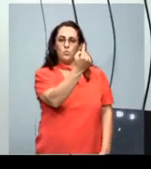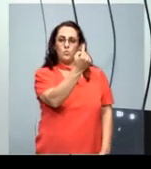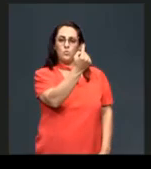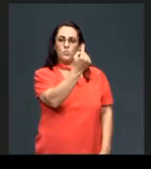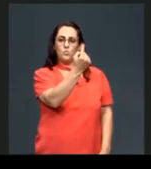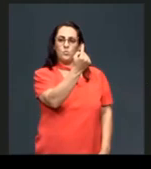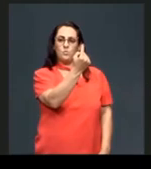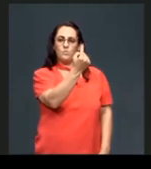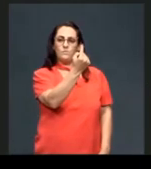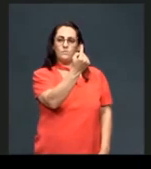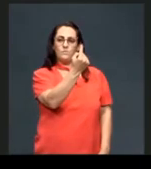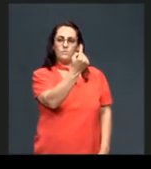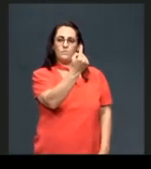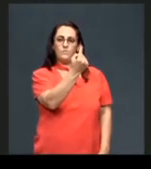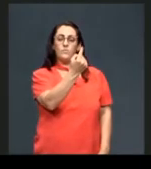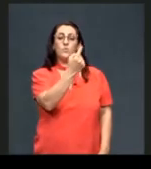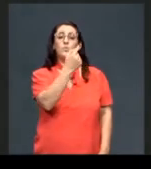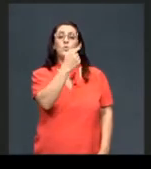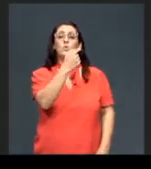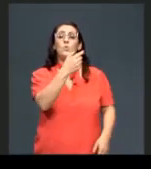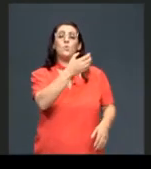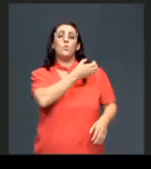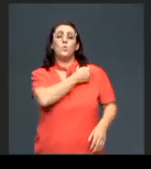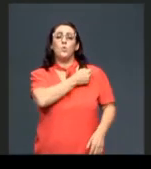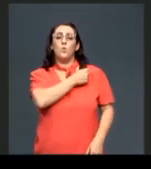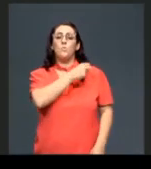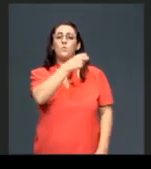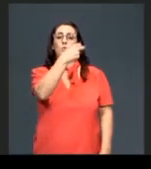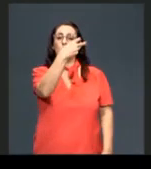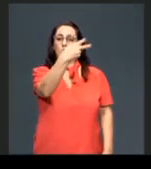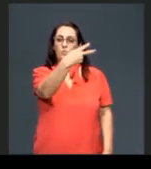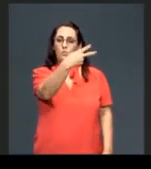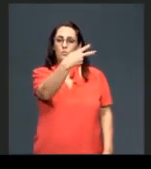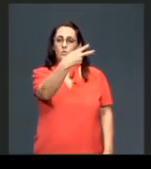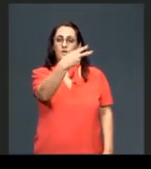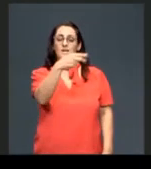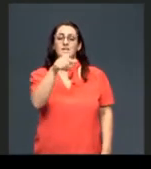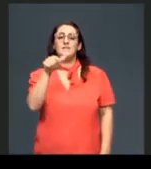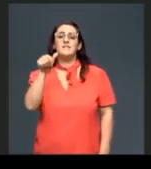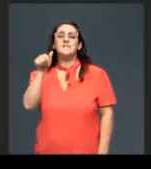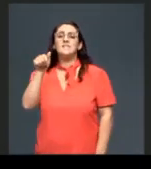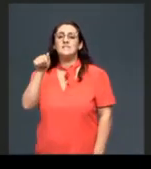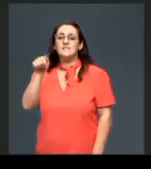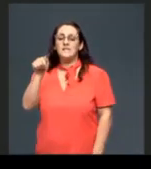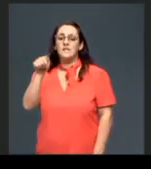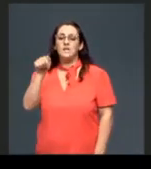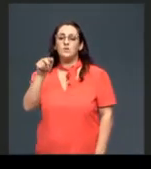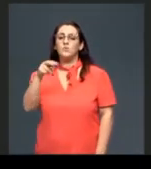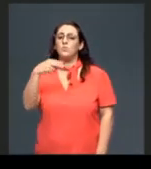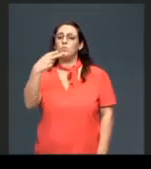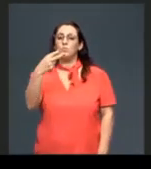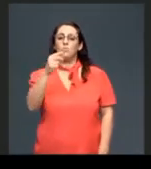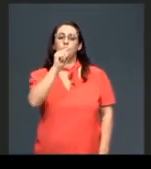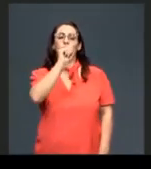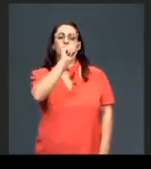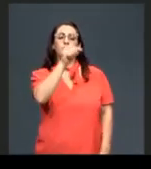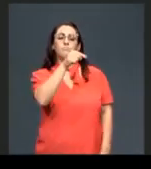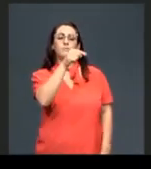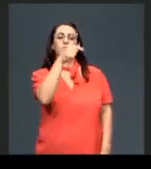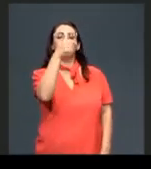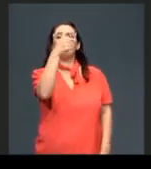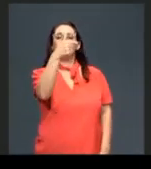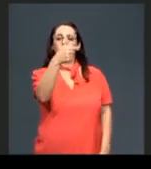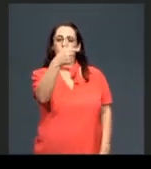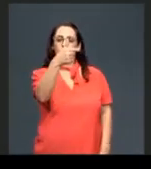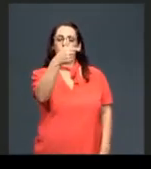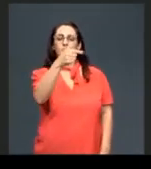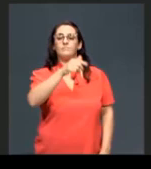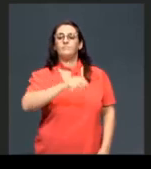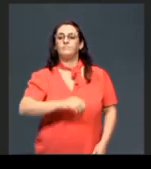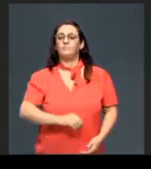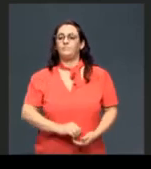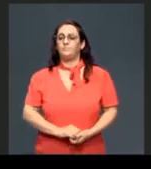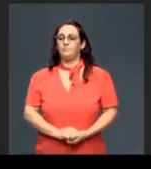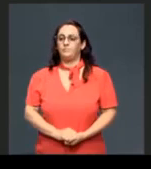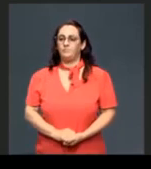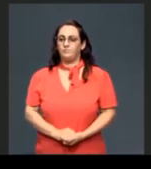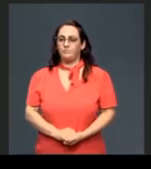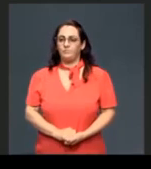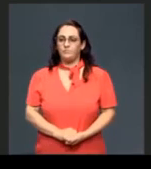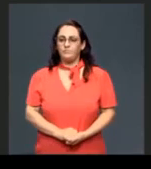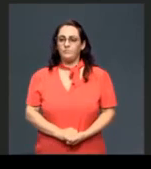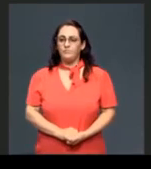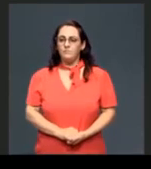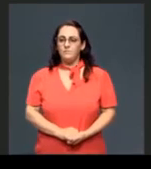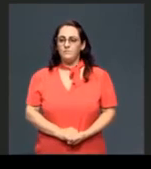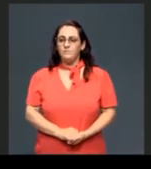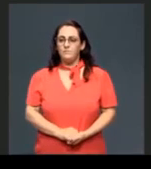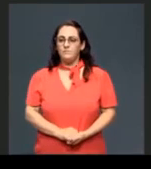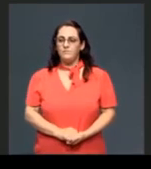Então, ele vai repetir duas vezes. O algarismo 7 repete duas vezes. Então, nós vamos também tirar essa